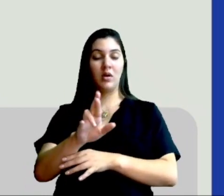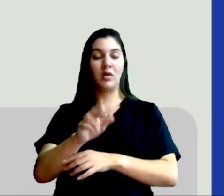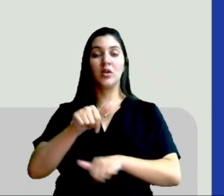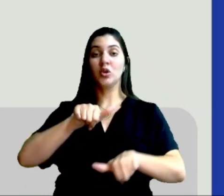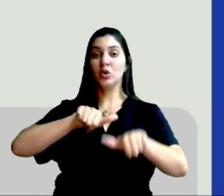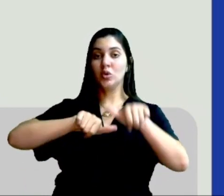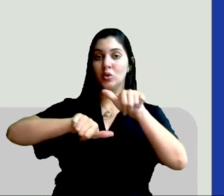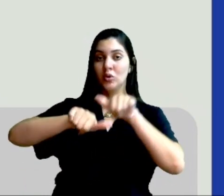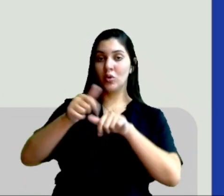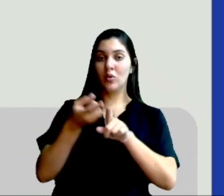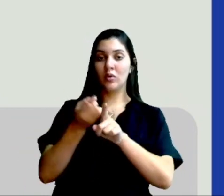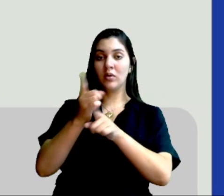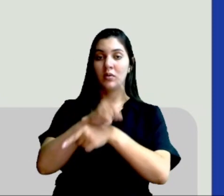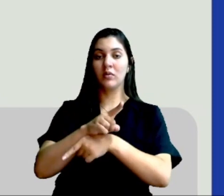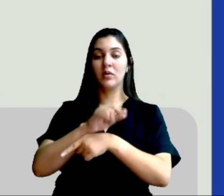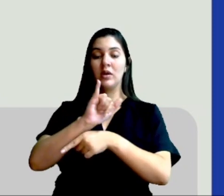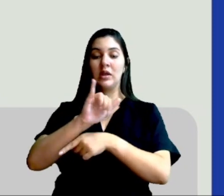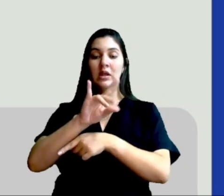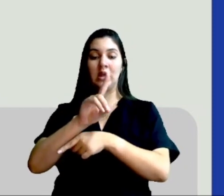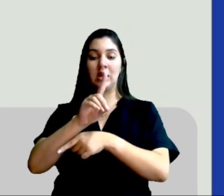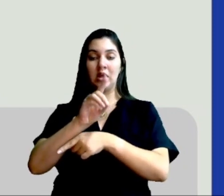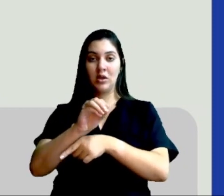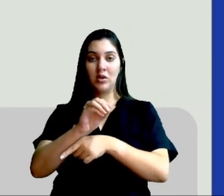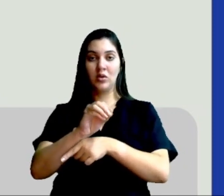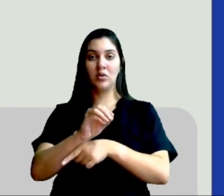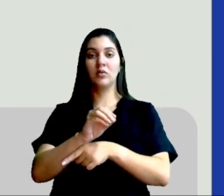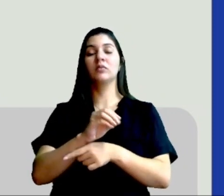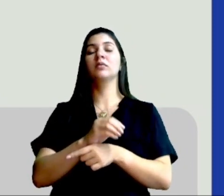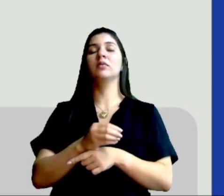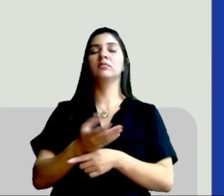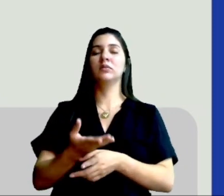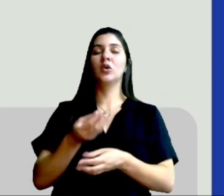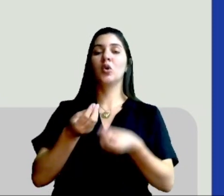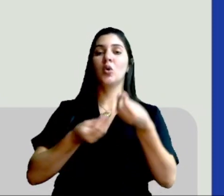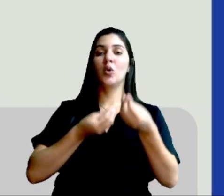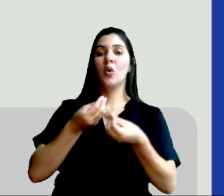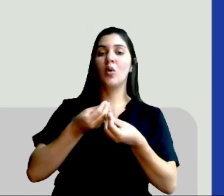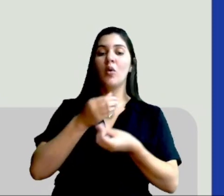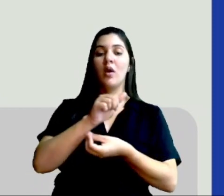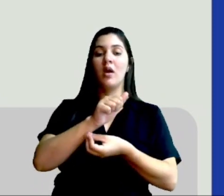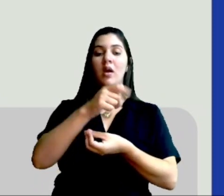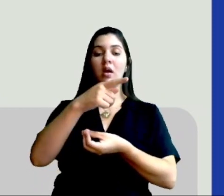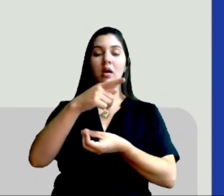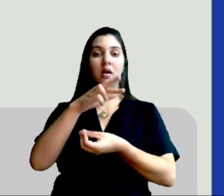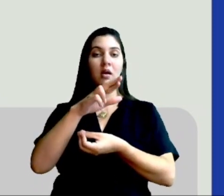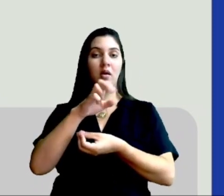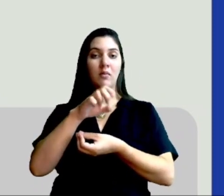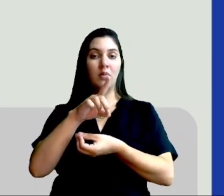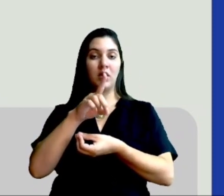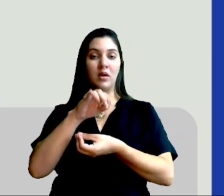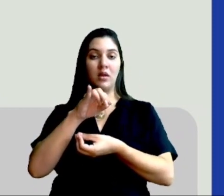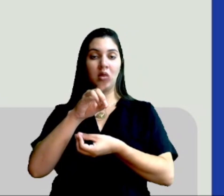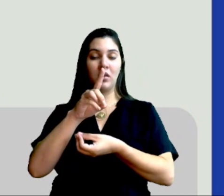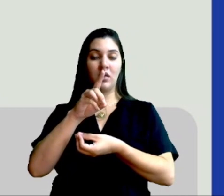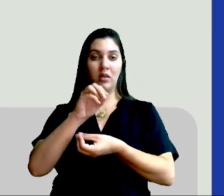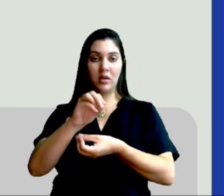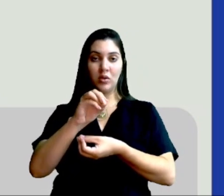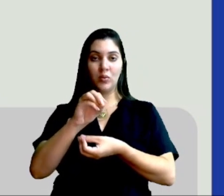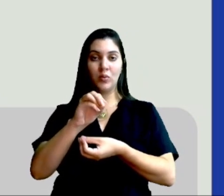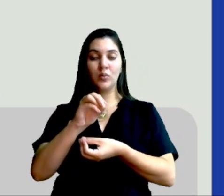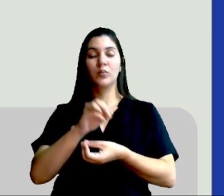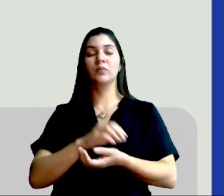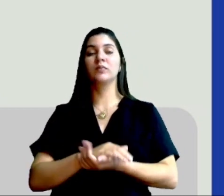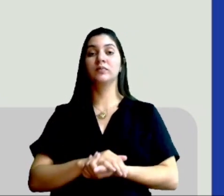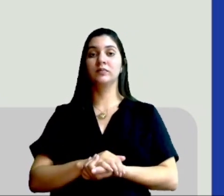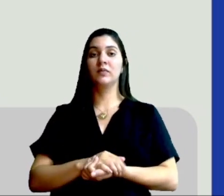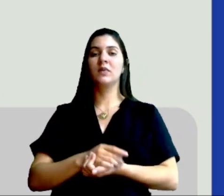gente troca pelo ido, ó. Aprender, aprendido, viver,